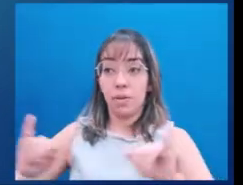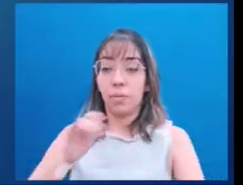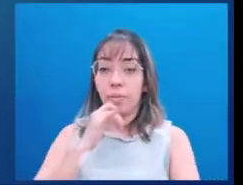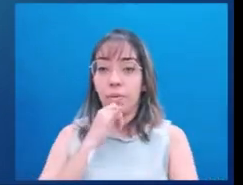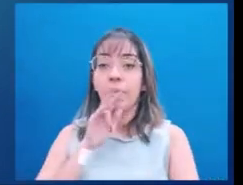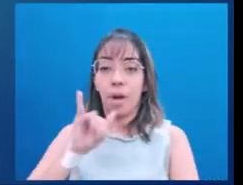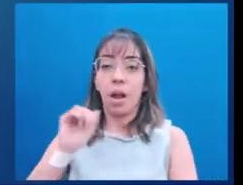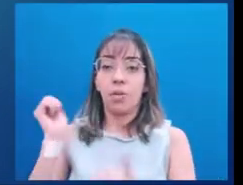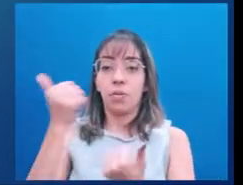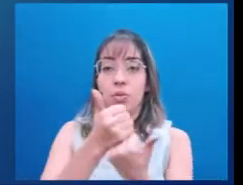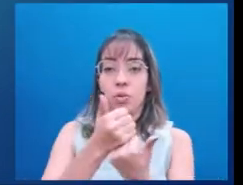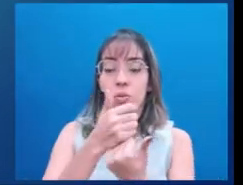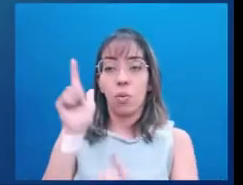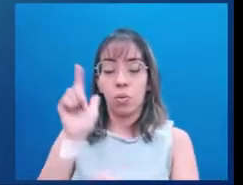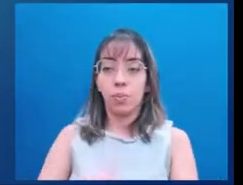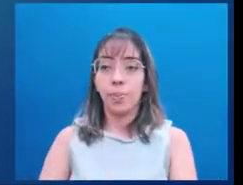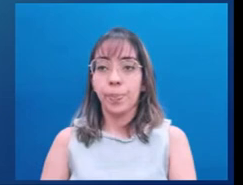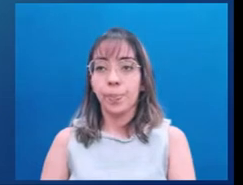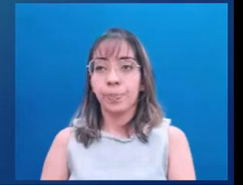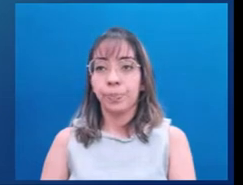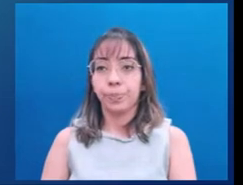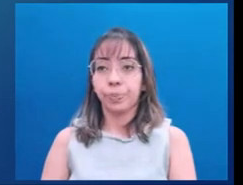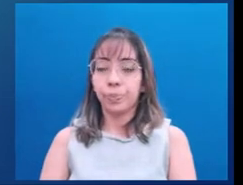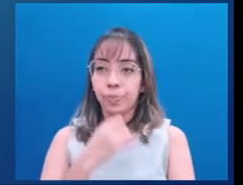vai ver a seguir, tá?